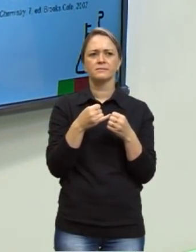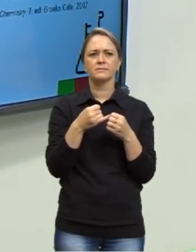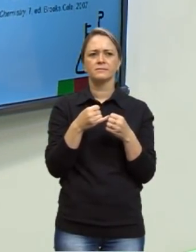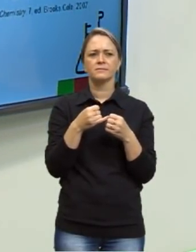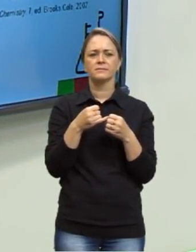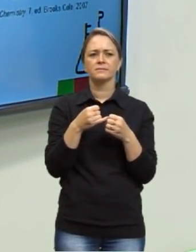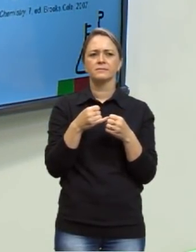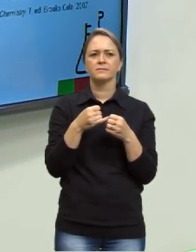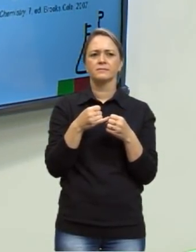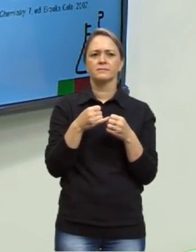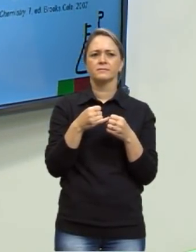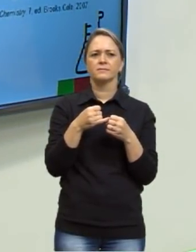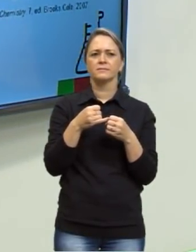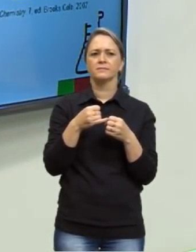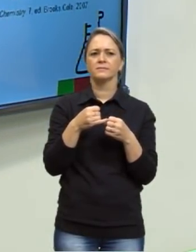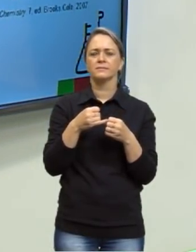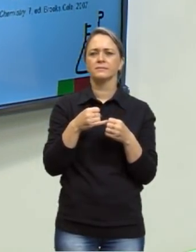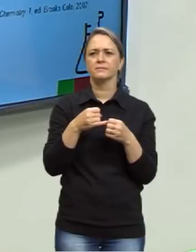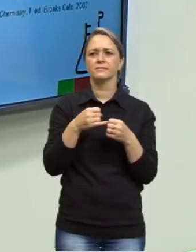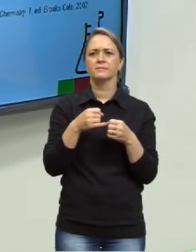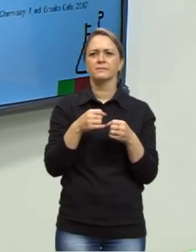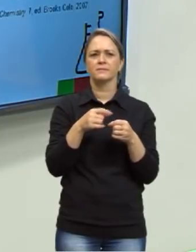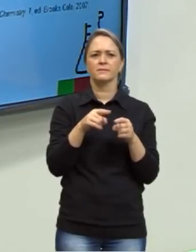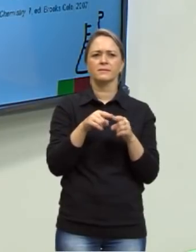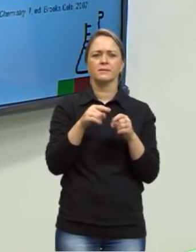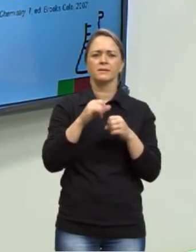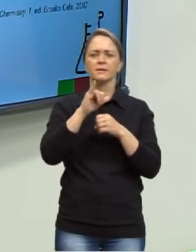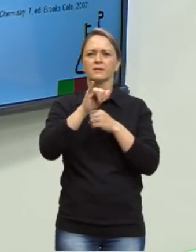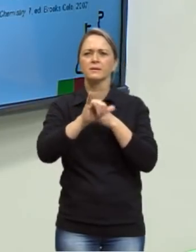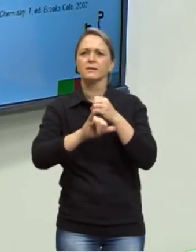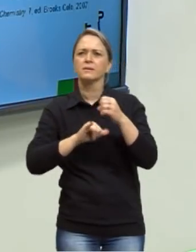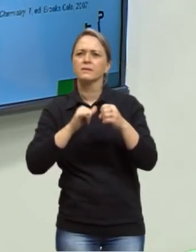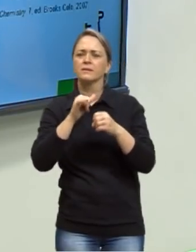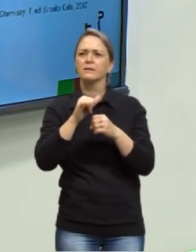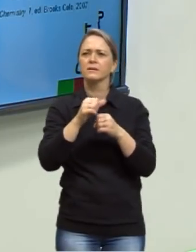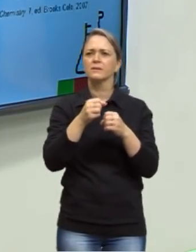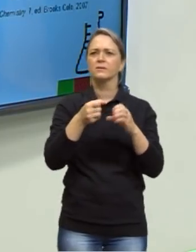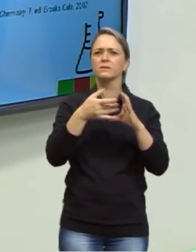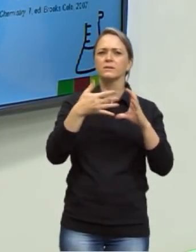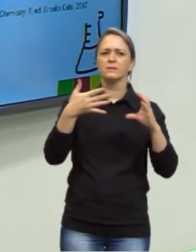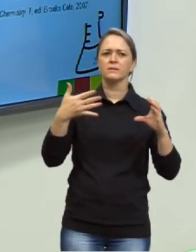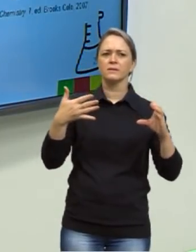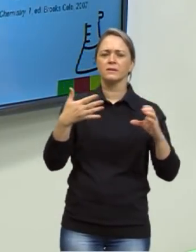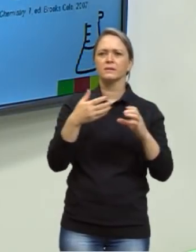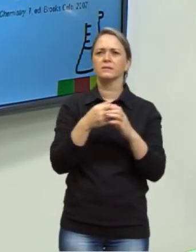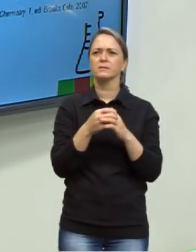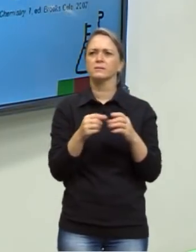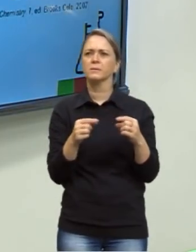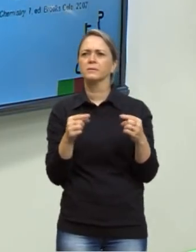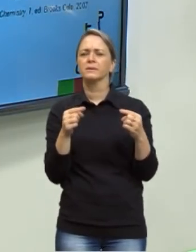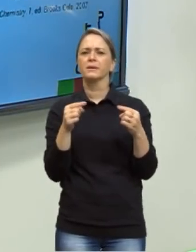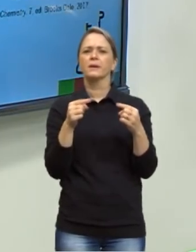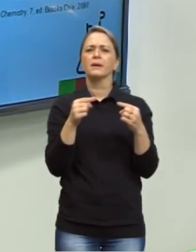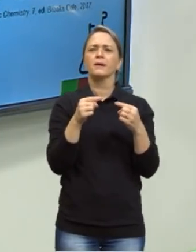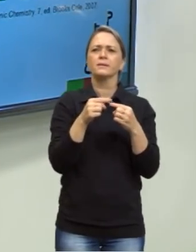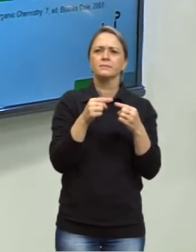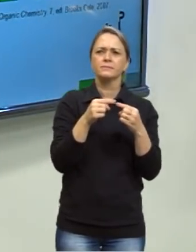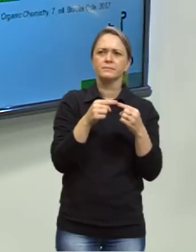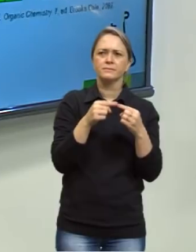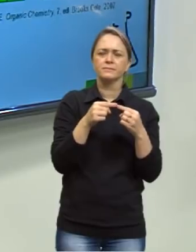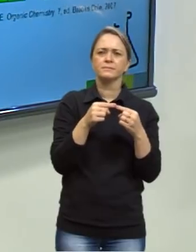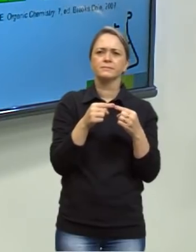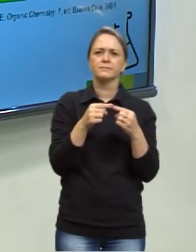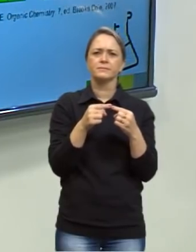eletronegatividade tranquilo então a eletronegatividade ela vai dar uma característica para essa ligação quando eu tenho